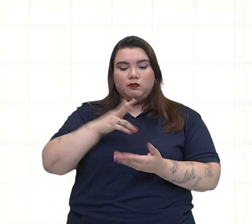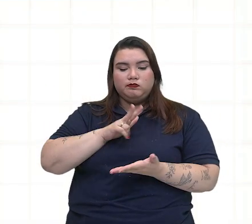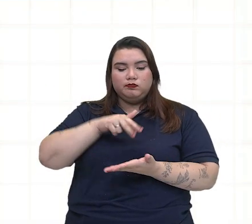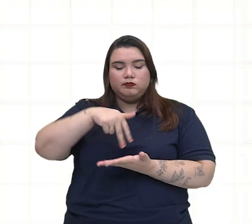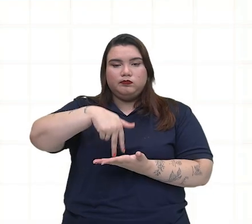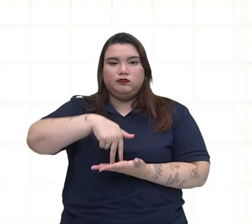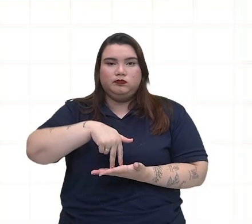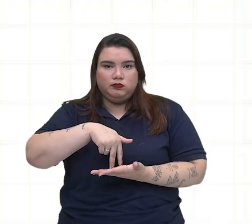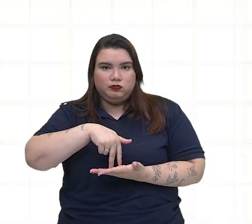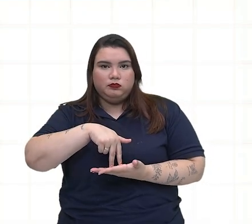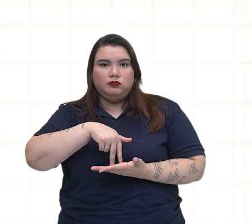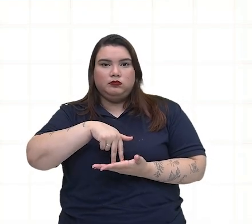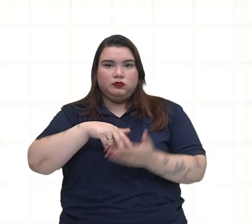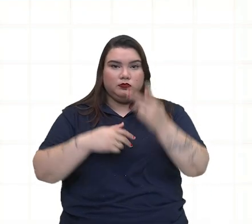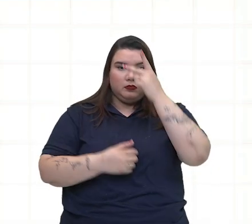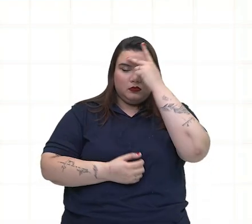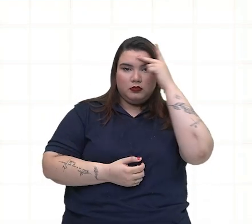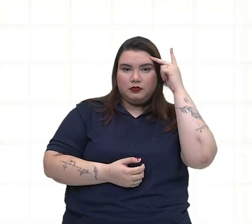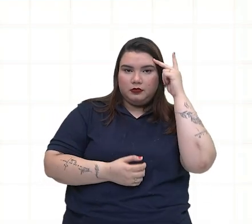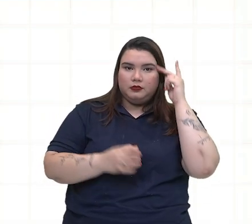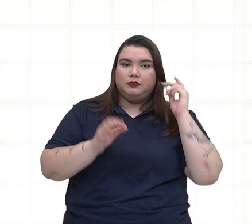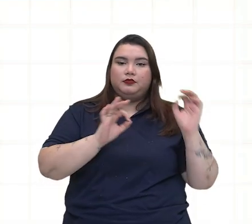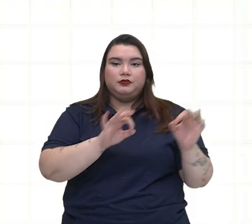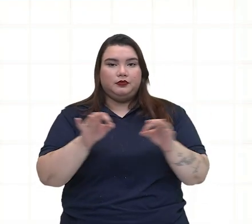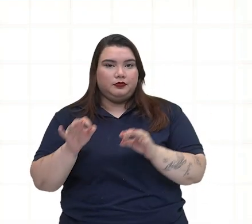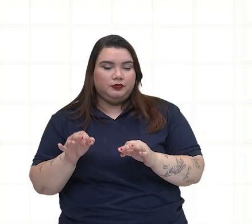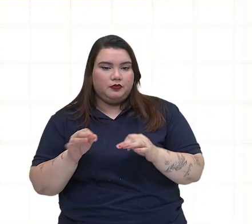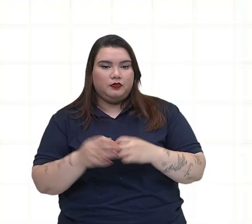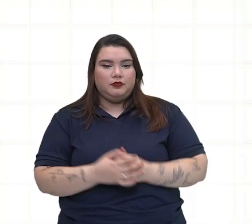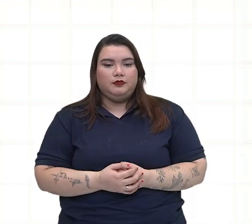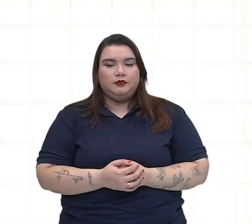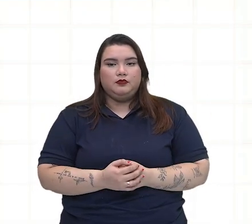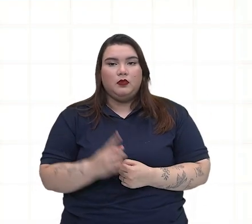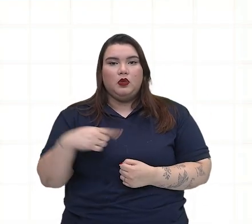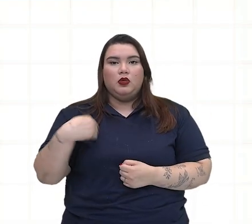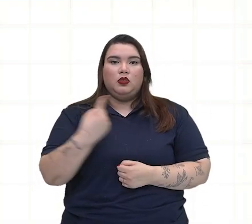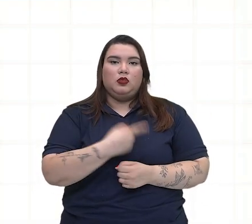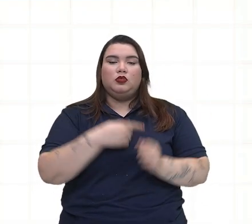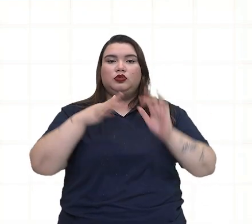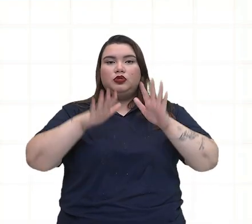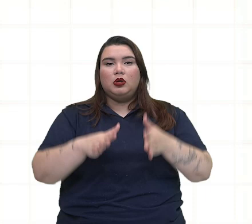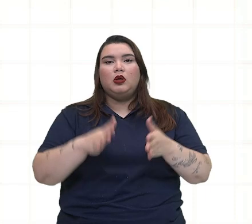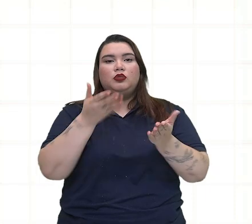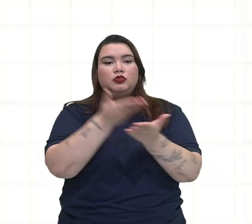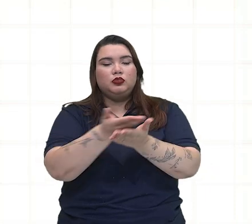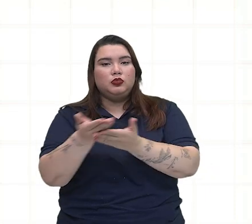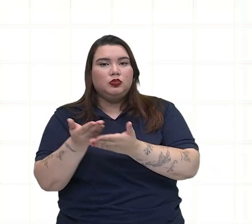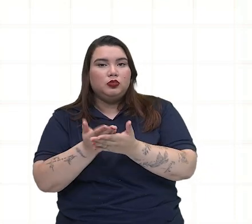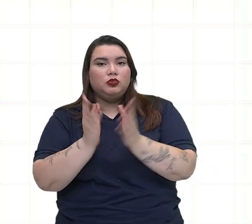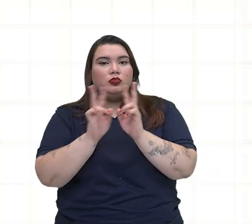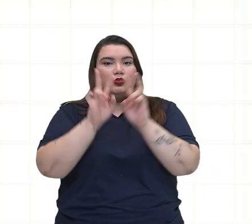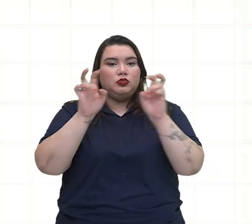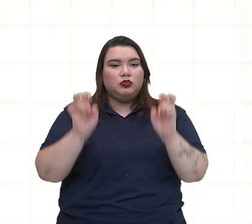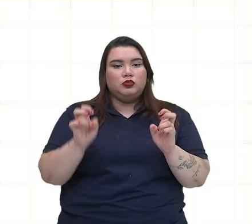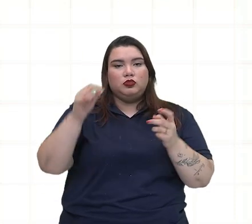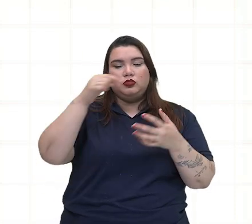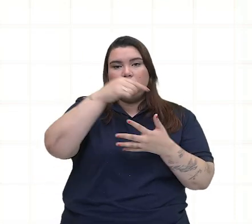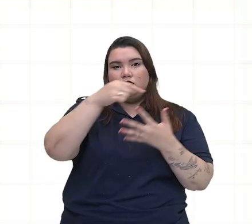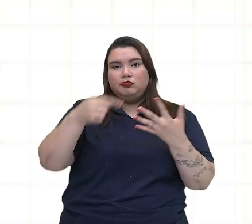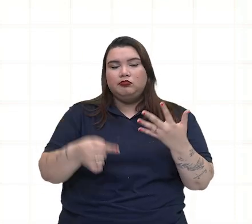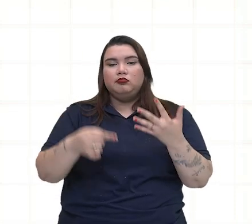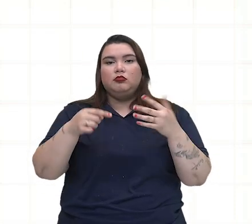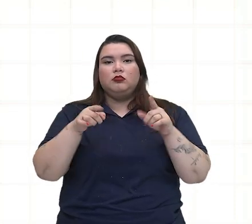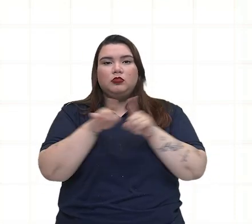posição do observador. Nós já vimos sobre os meios